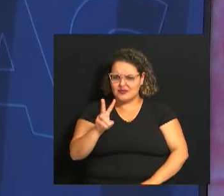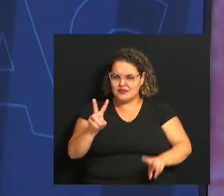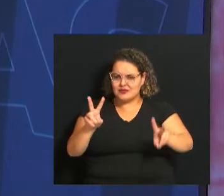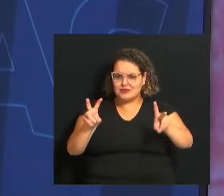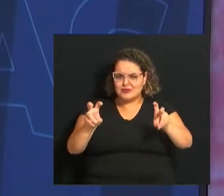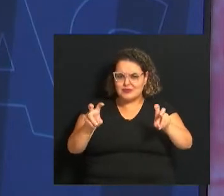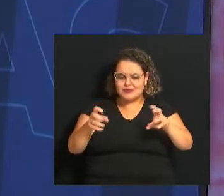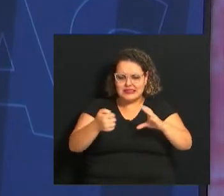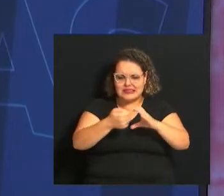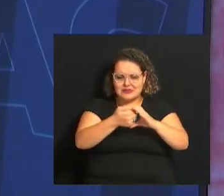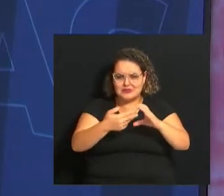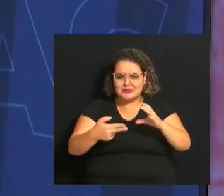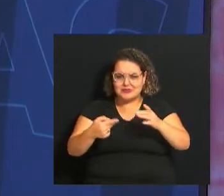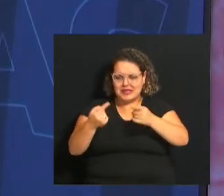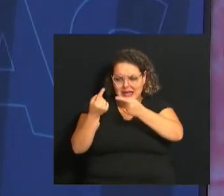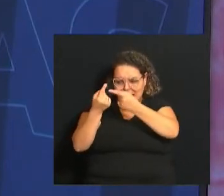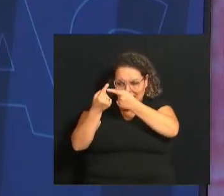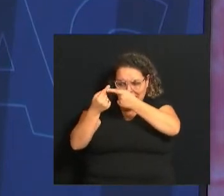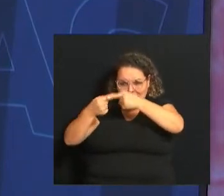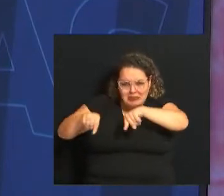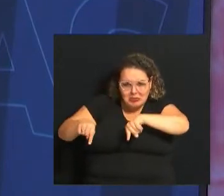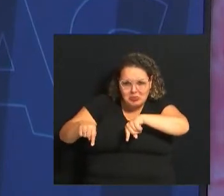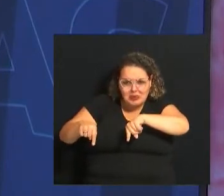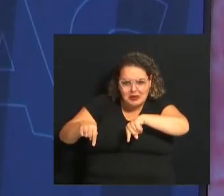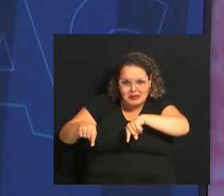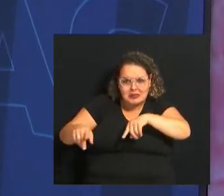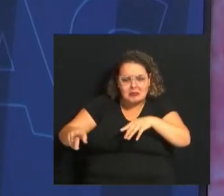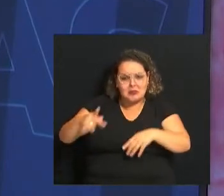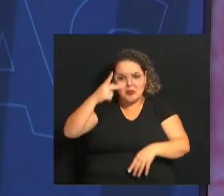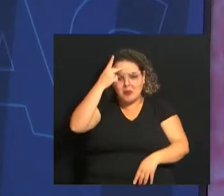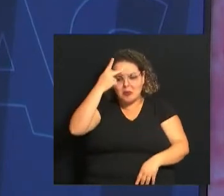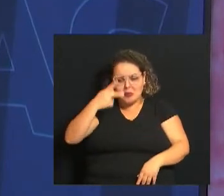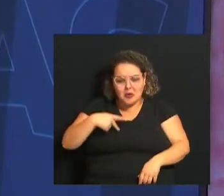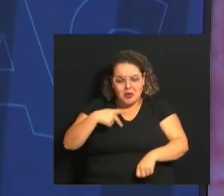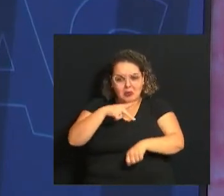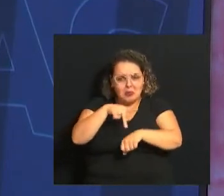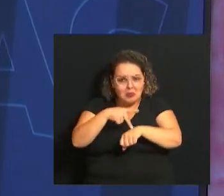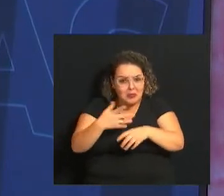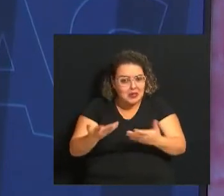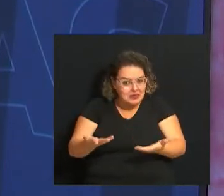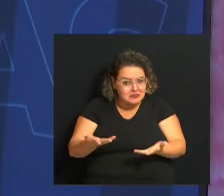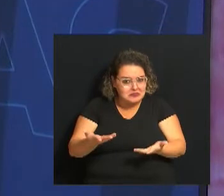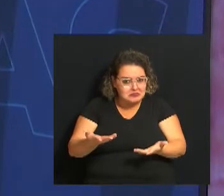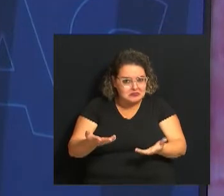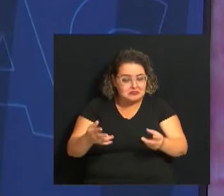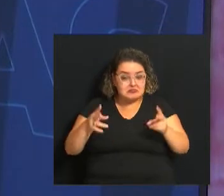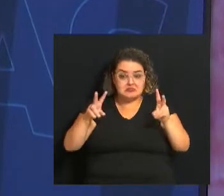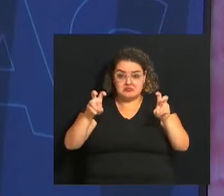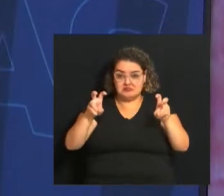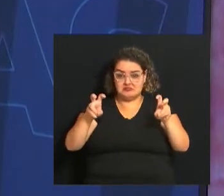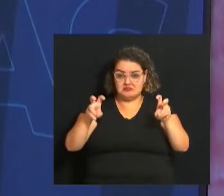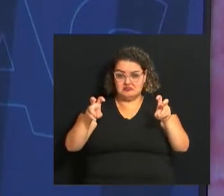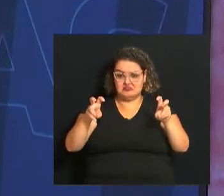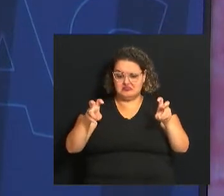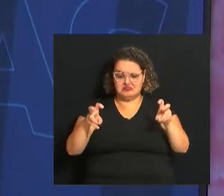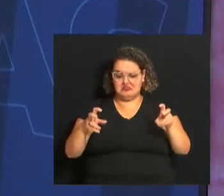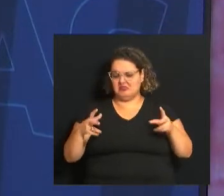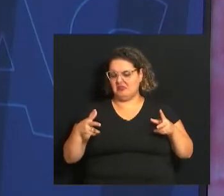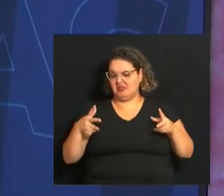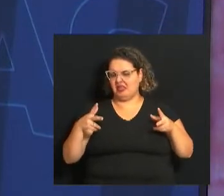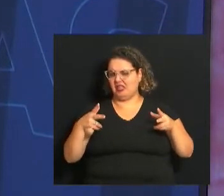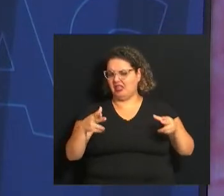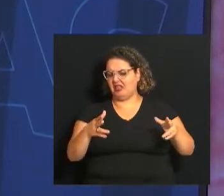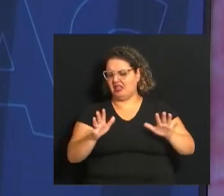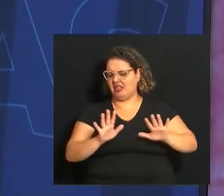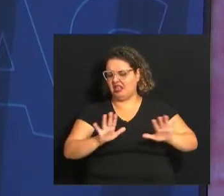uma rivalidade dentro do próprio país? E uma frase que incita uma ruptura da democracia, que